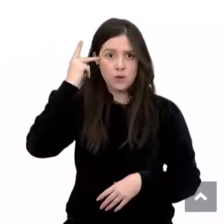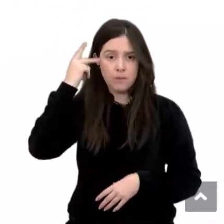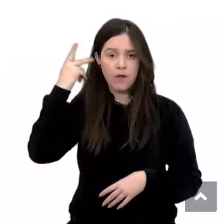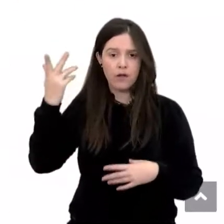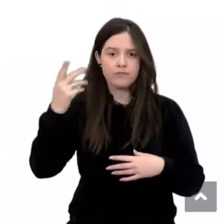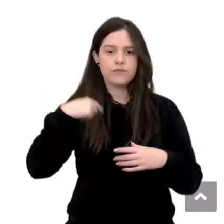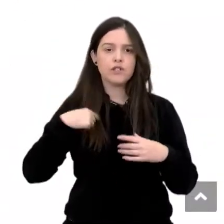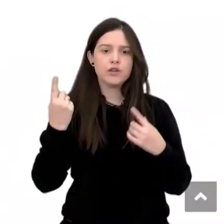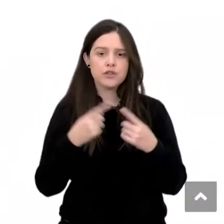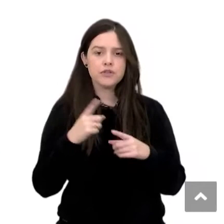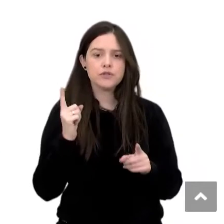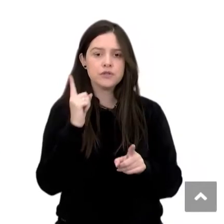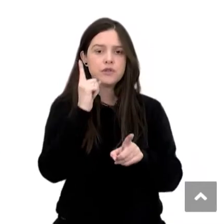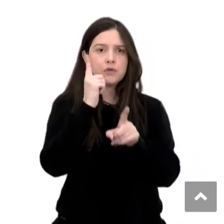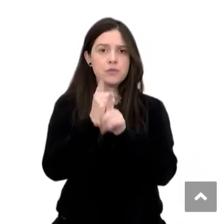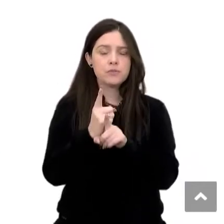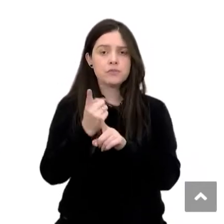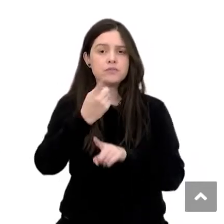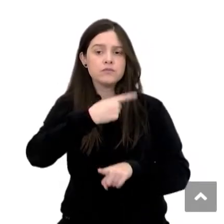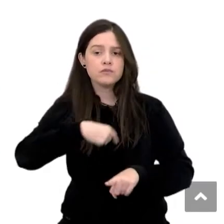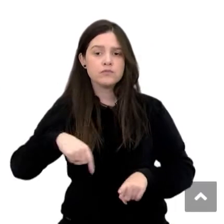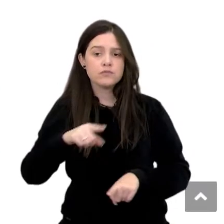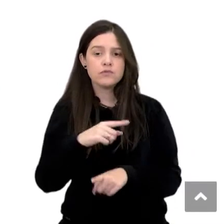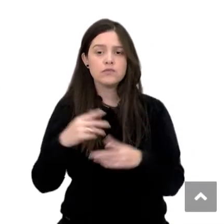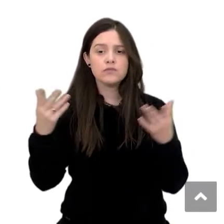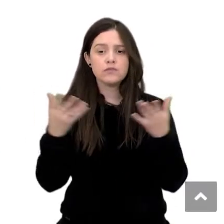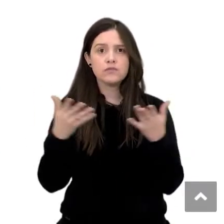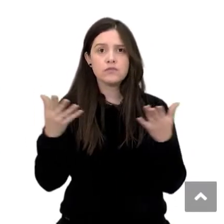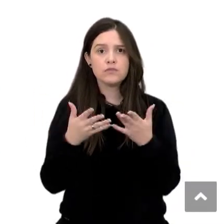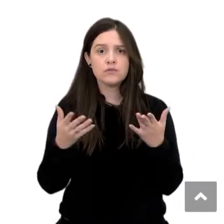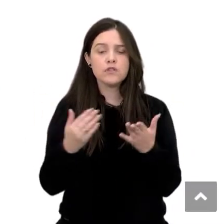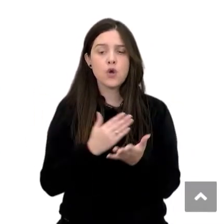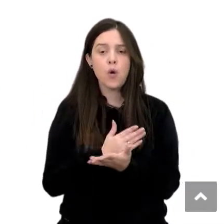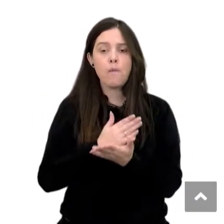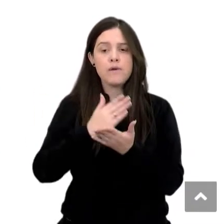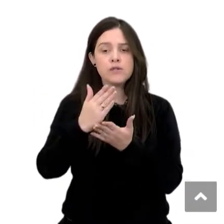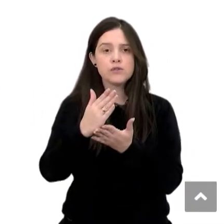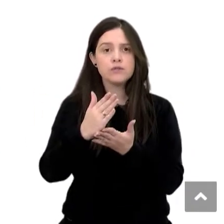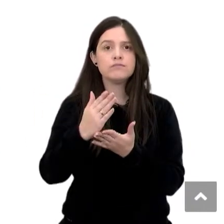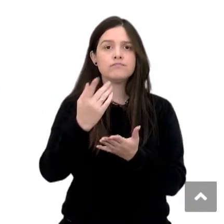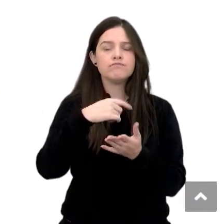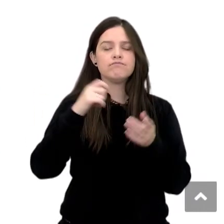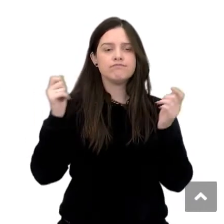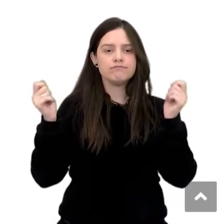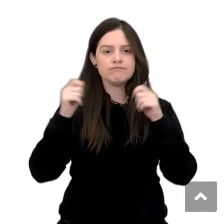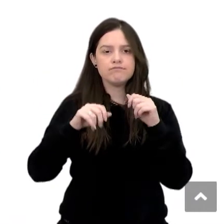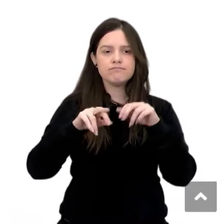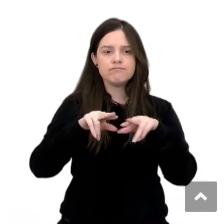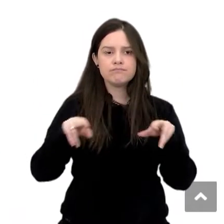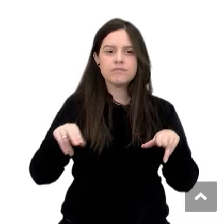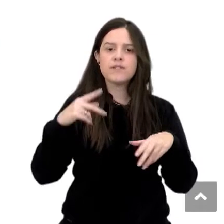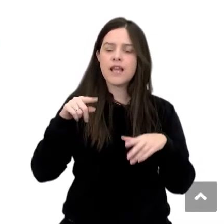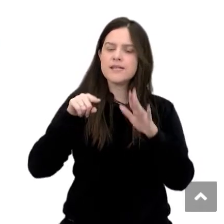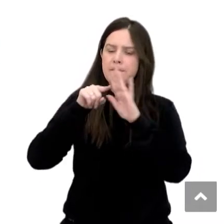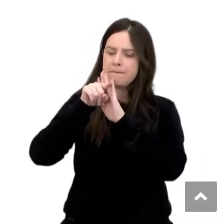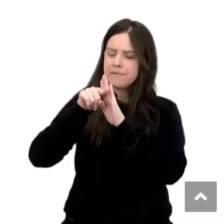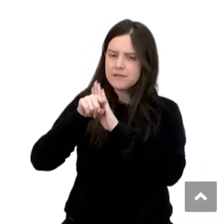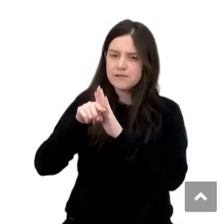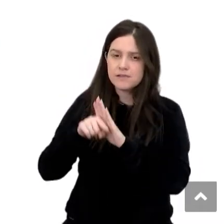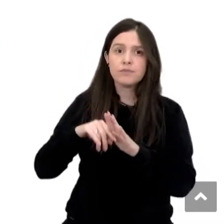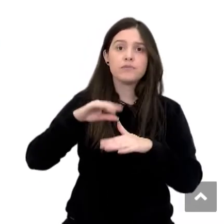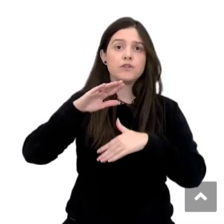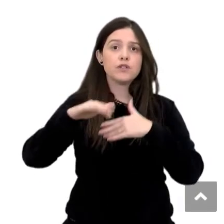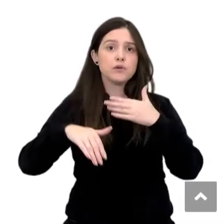gente copiou aqui, são informações da assessora aí de informações, Thaís Moraes, essa pesquisa, né? Eu vou